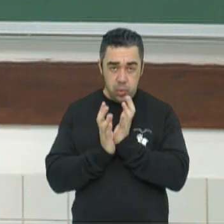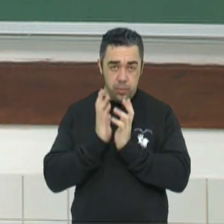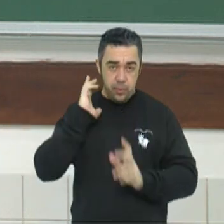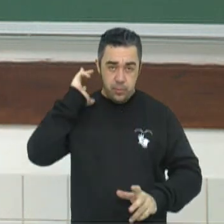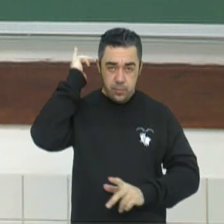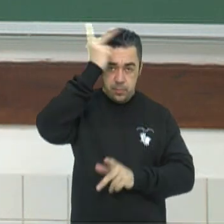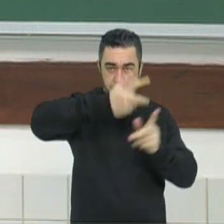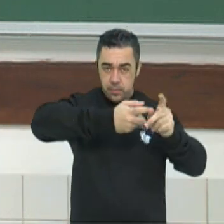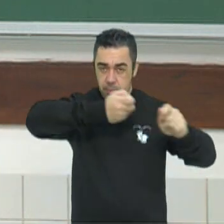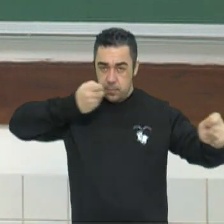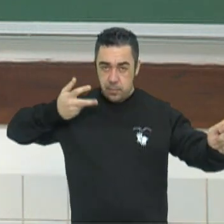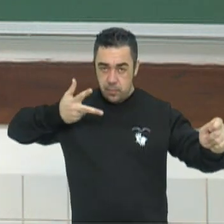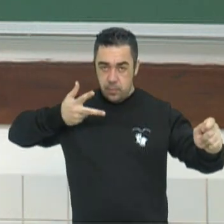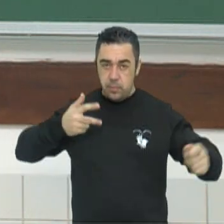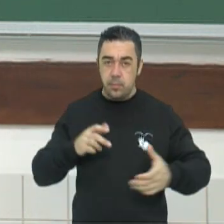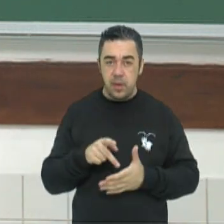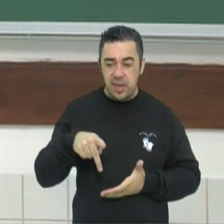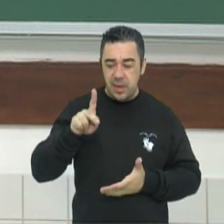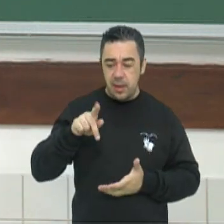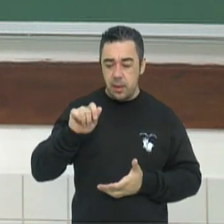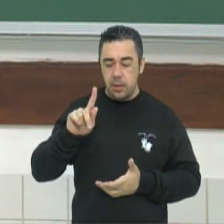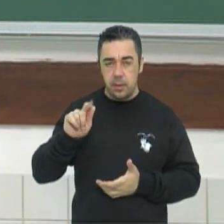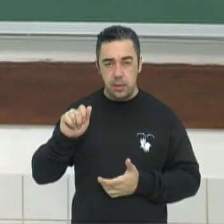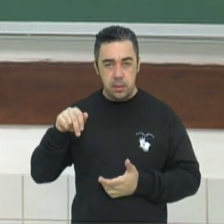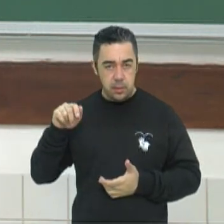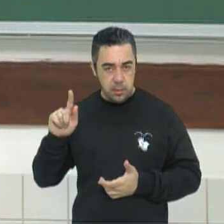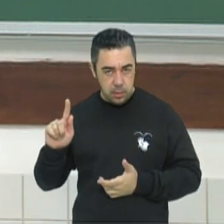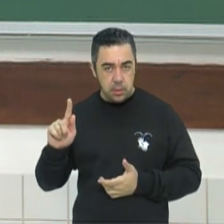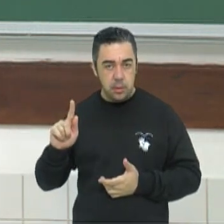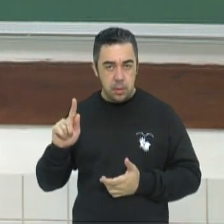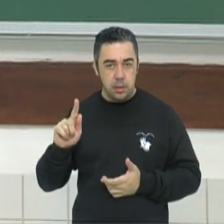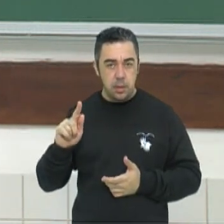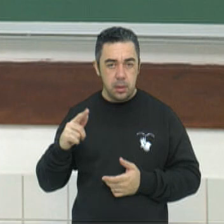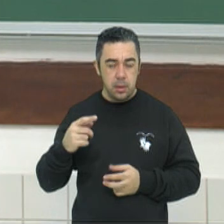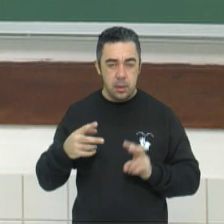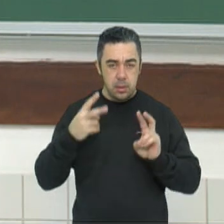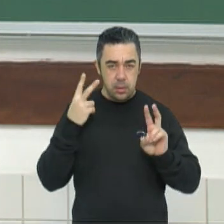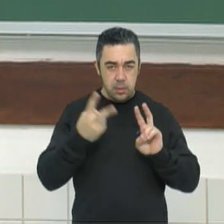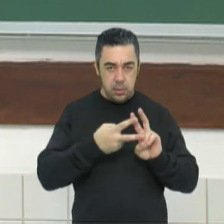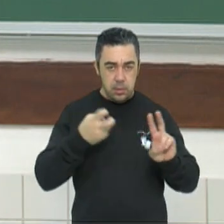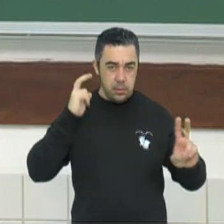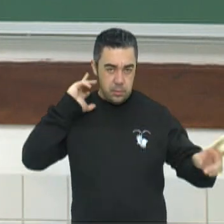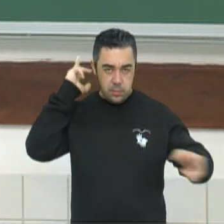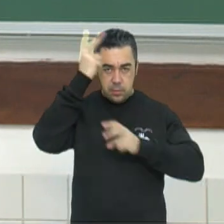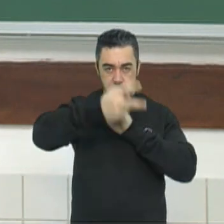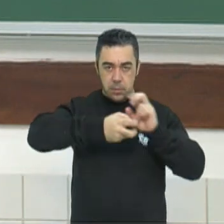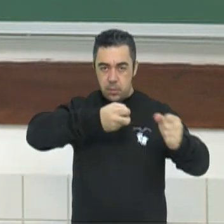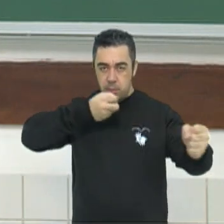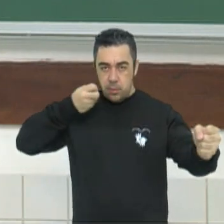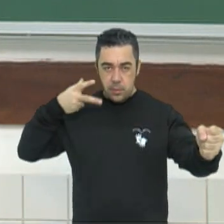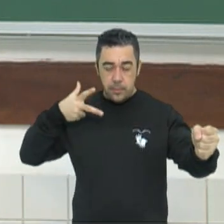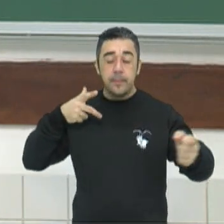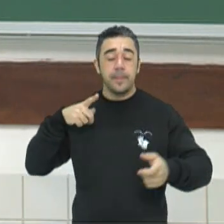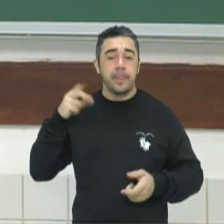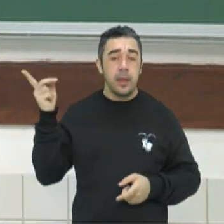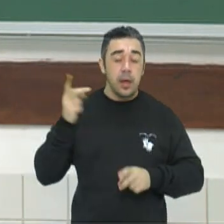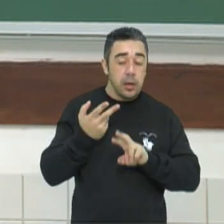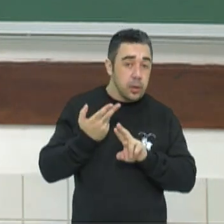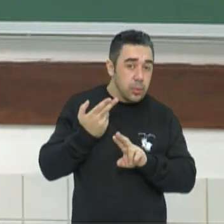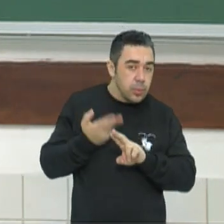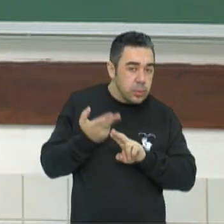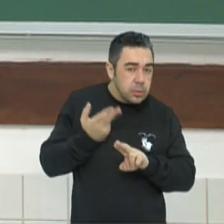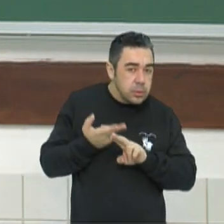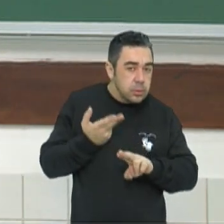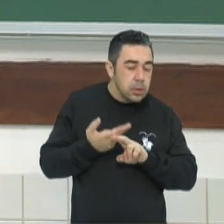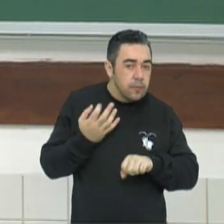Guaranis acabaram fugindo, mas não pense que todos fugiram. Muitos acabaram enfrentando os colonizadores de maneira resistindo,